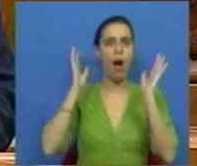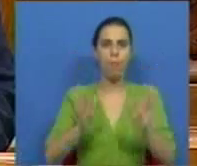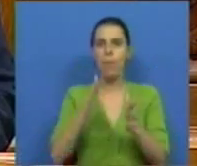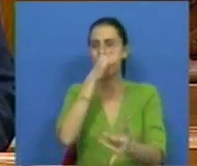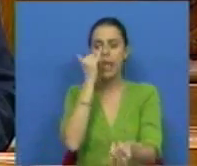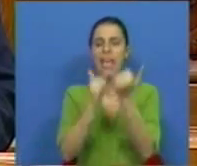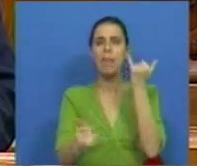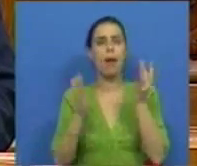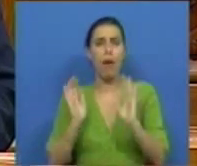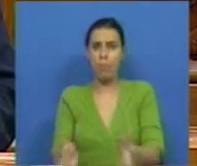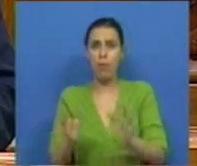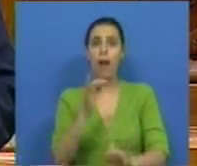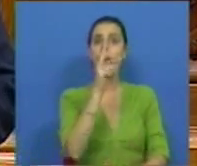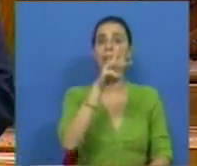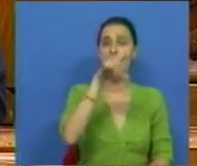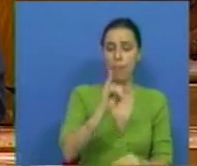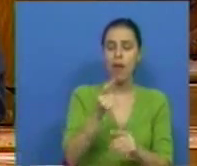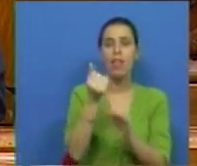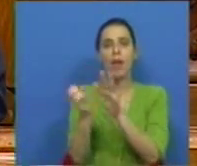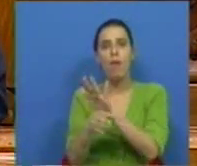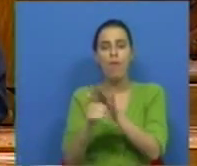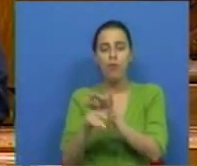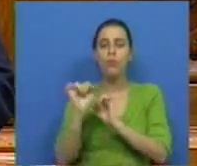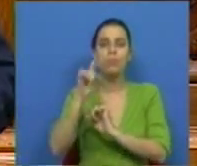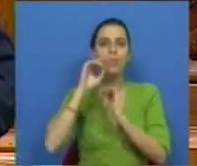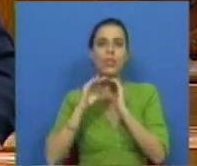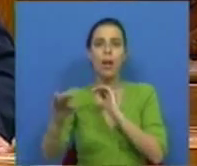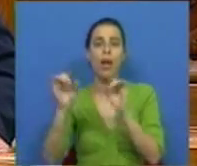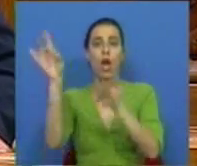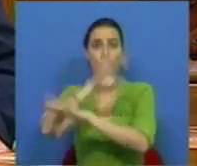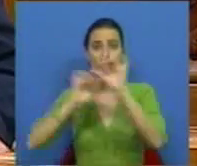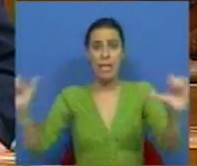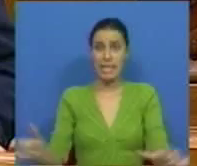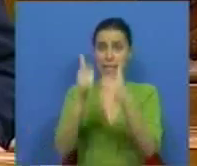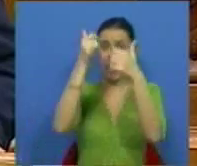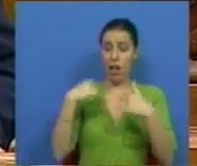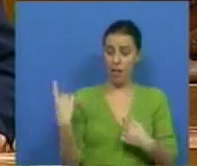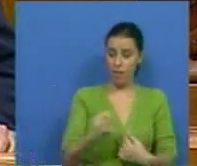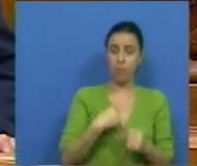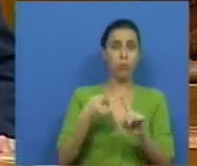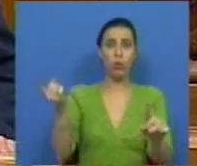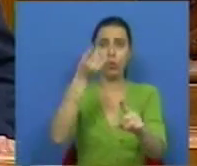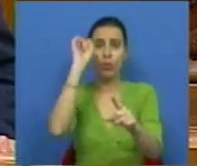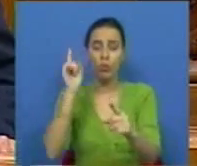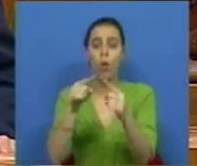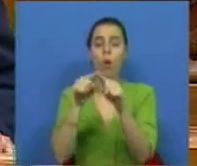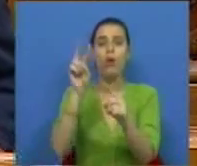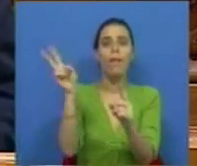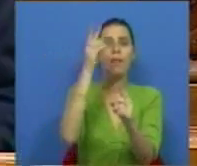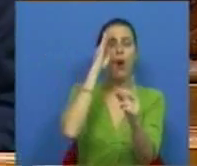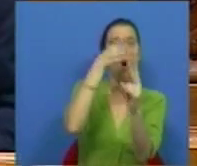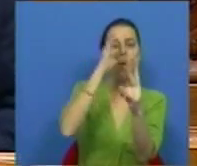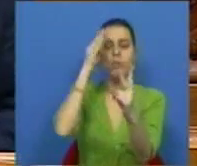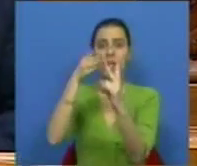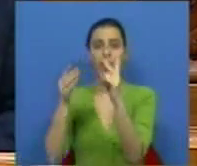de inimigos. O FMI e o Fundo de Estabilização Europeu não nos vão salvar. A sua intervenção usurária só tem dois